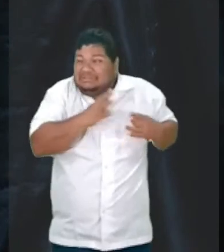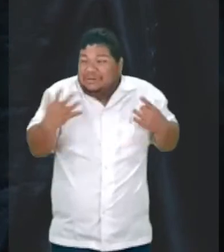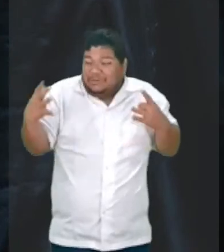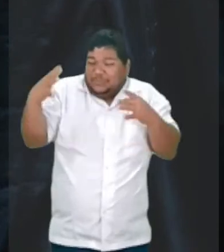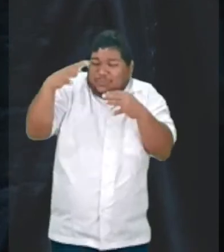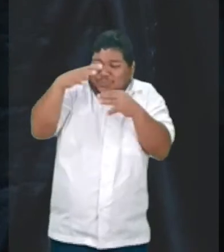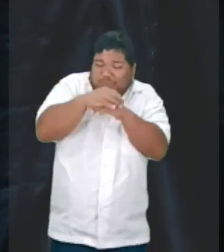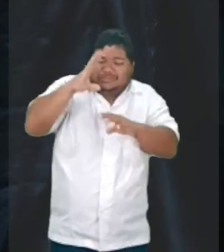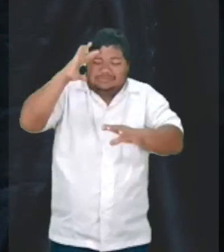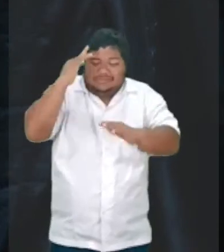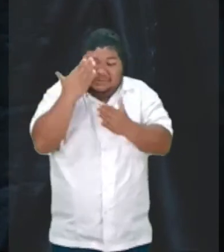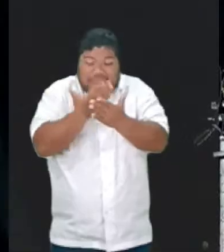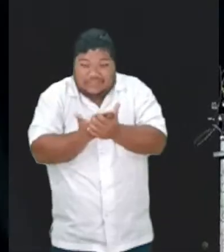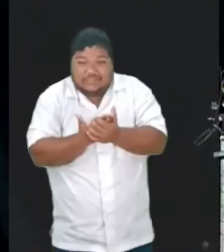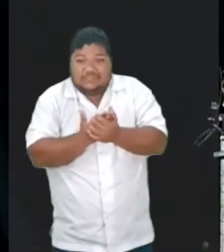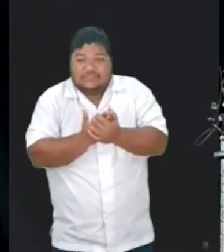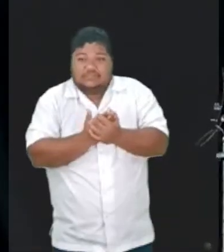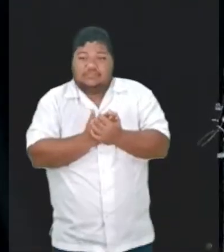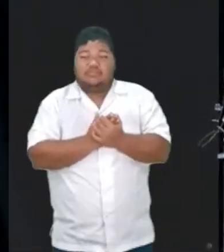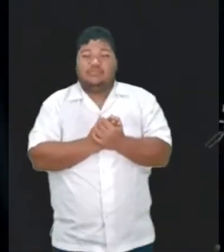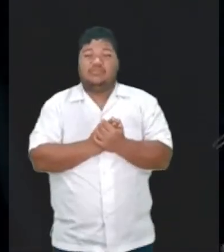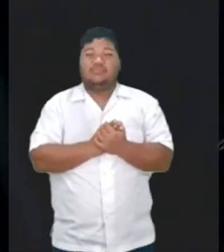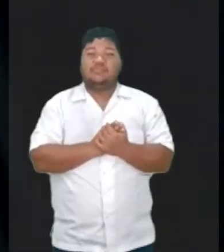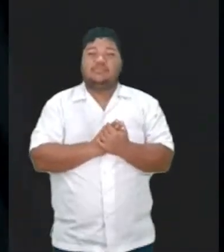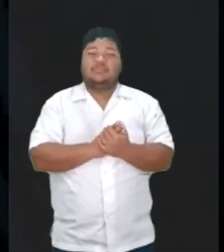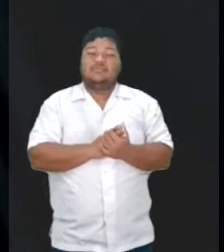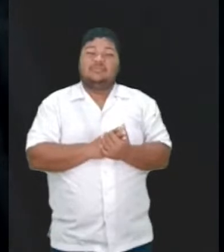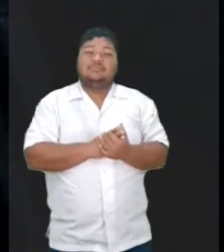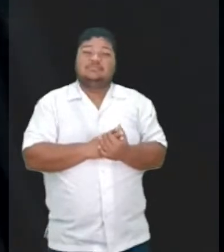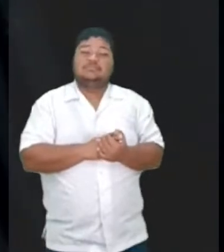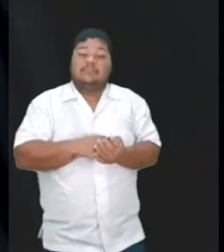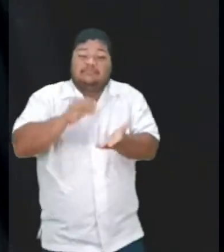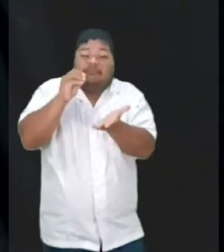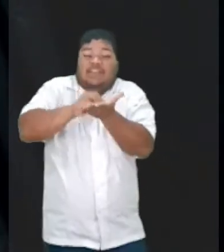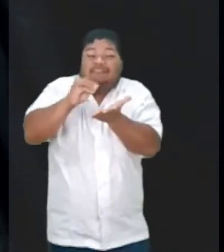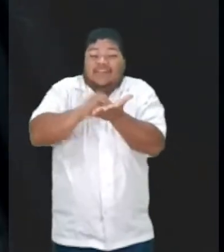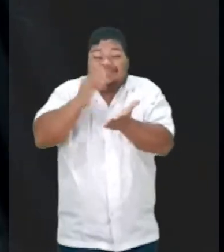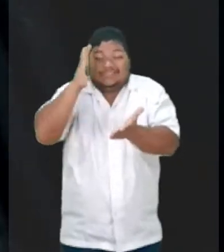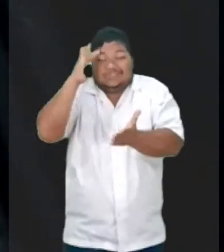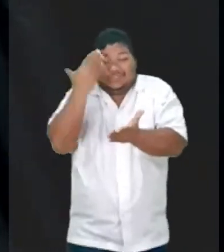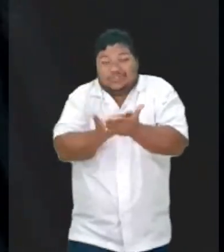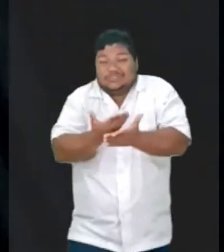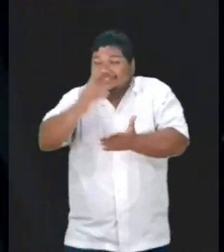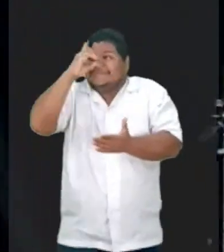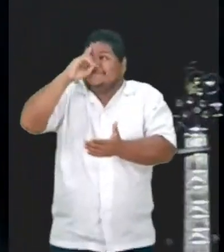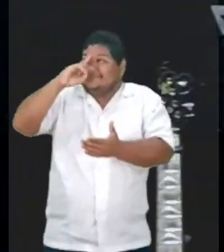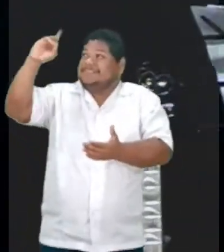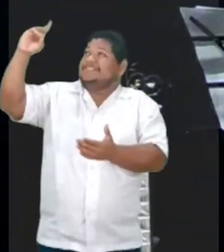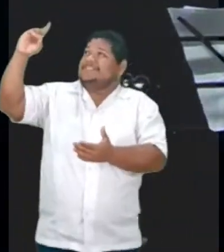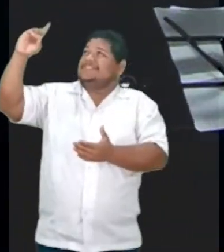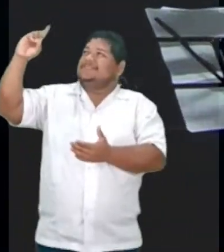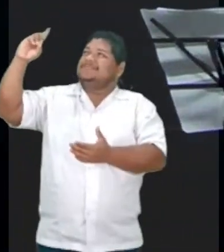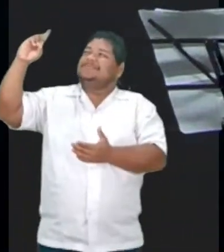O medo tomou de conta de você pela falta de confiança sua em Deus.